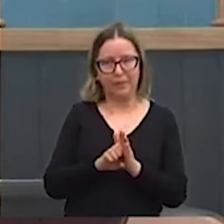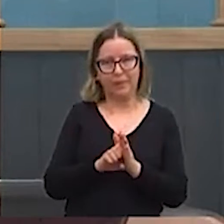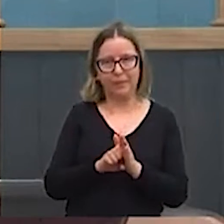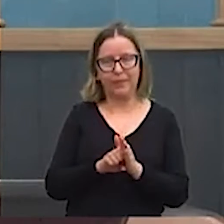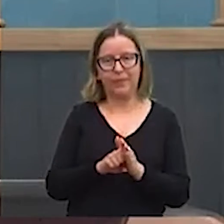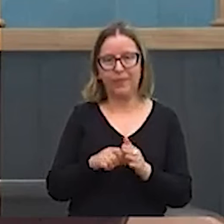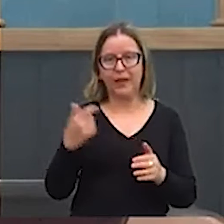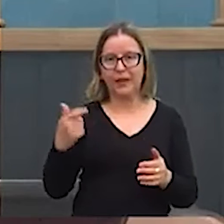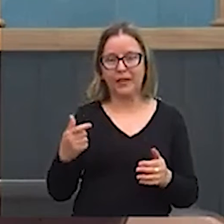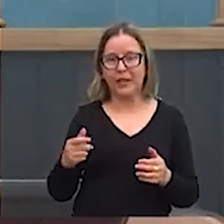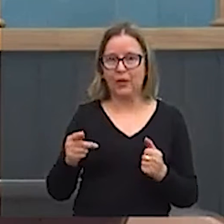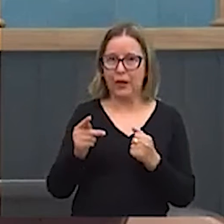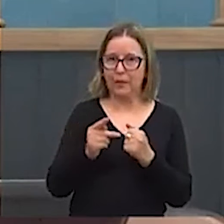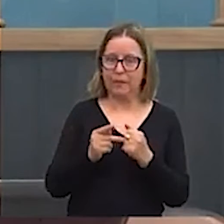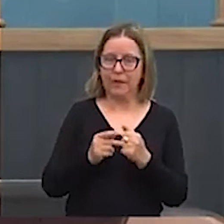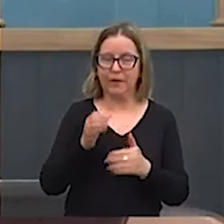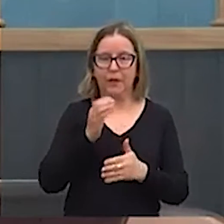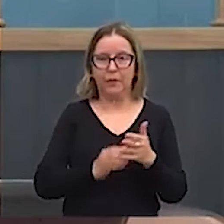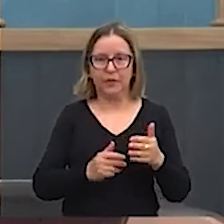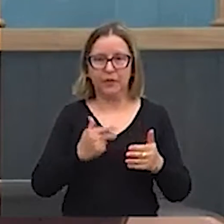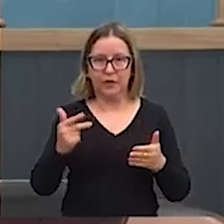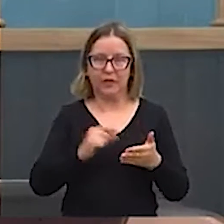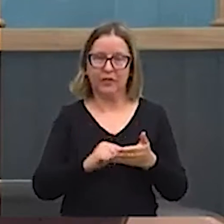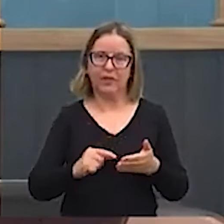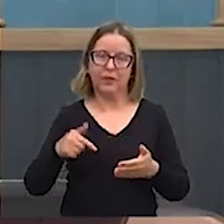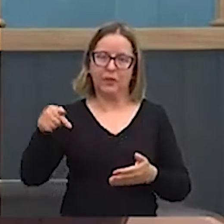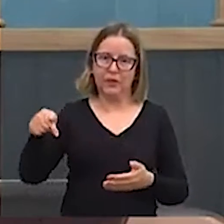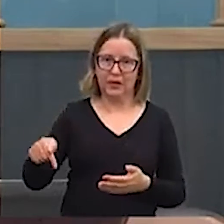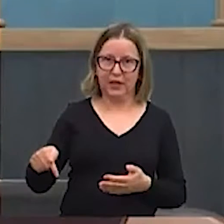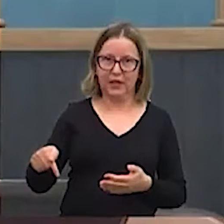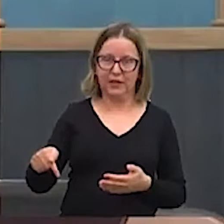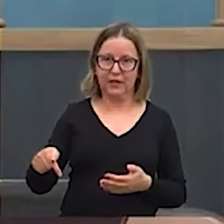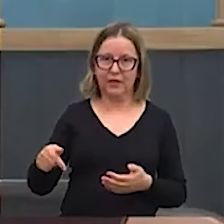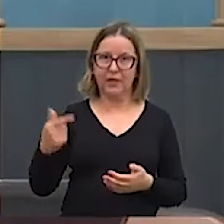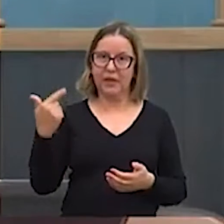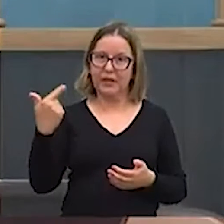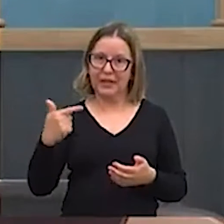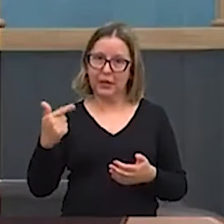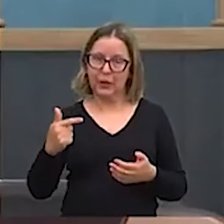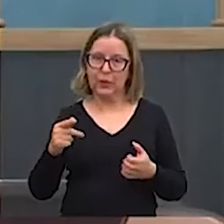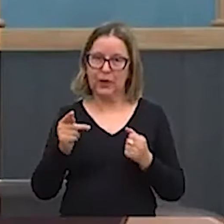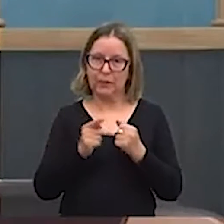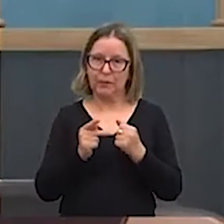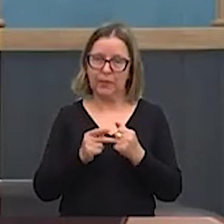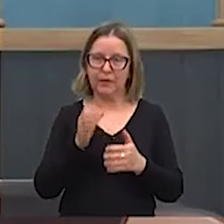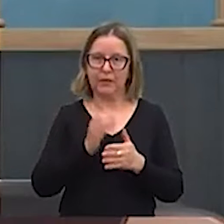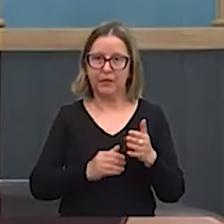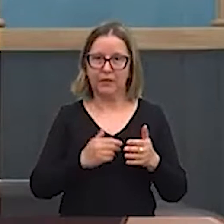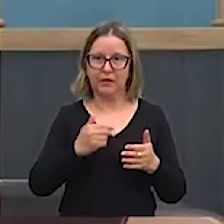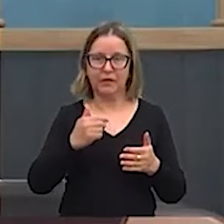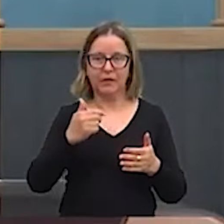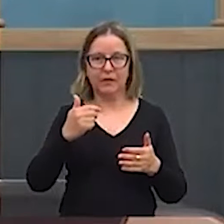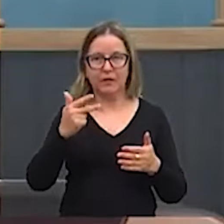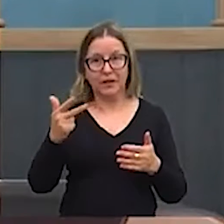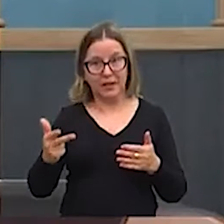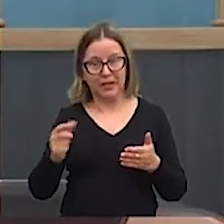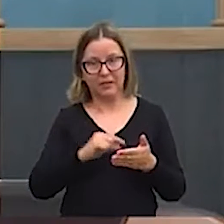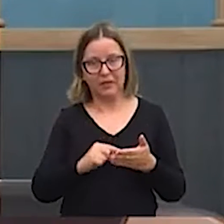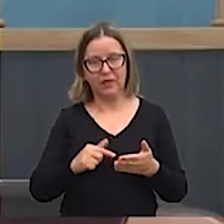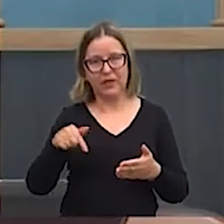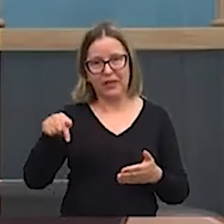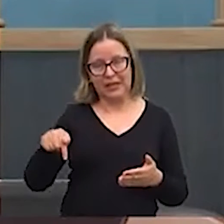Pedro, capítulo 3, versículo 7. 2 Pedro 3, 7. Tem um texto